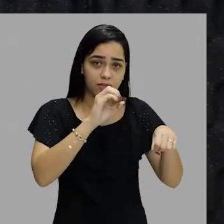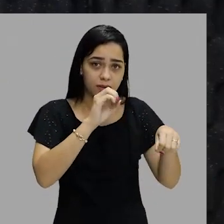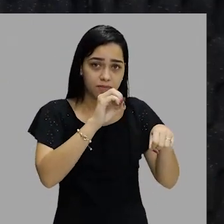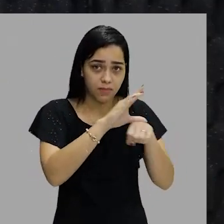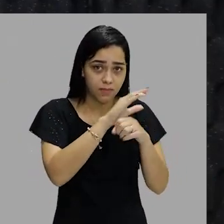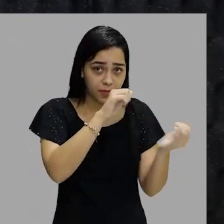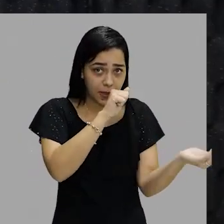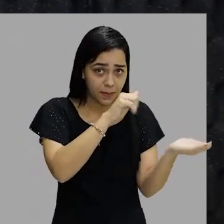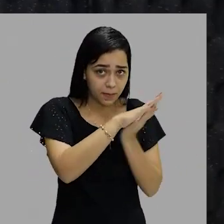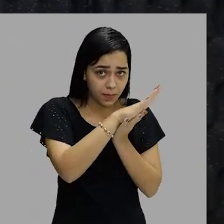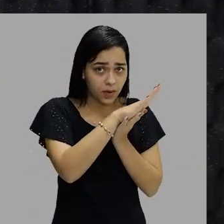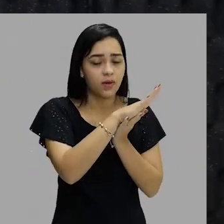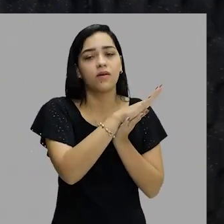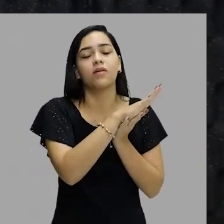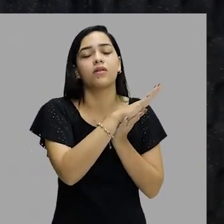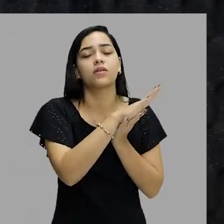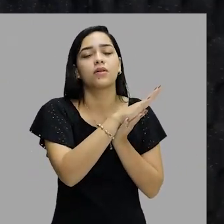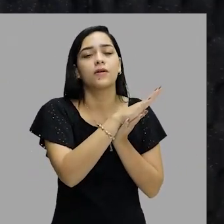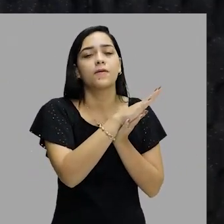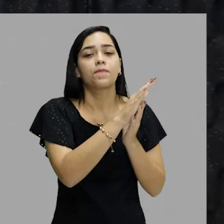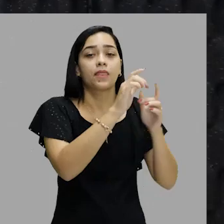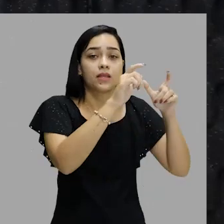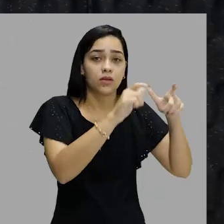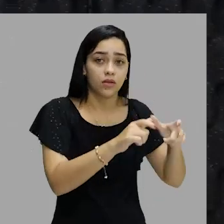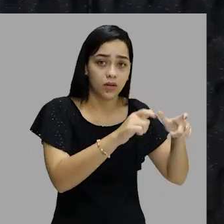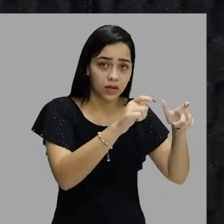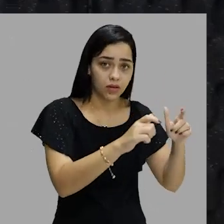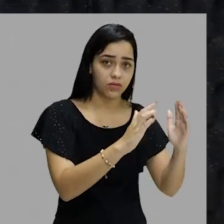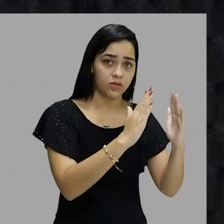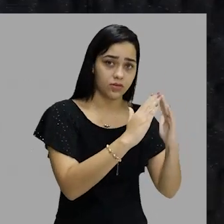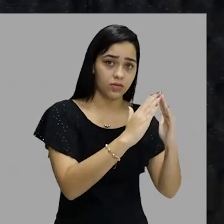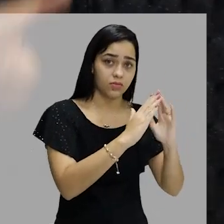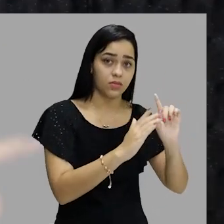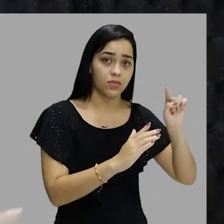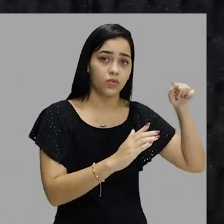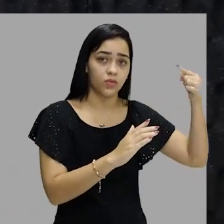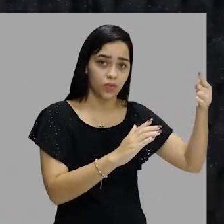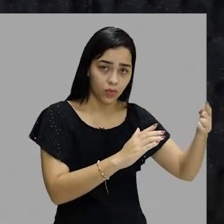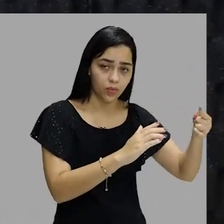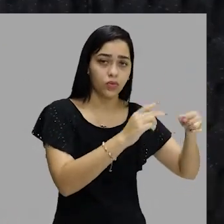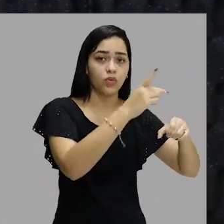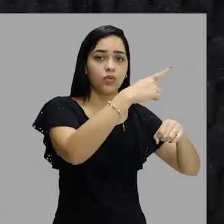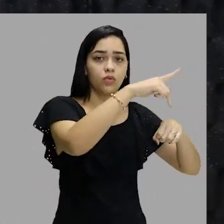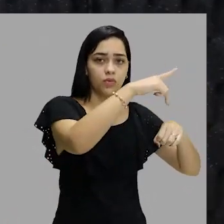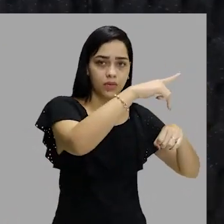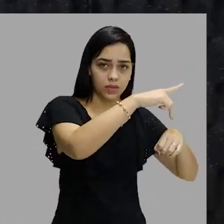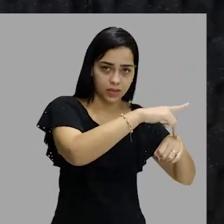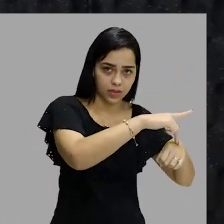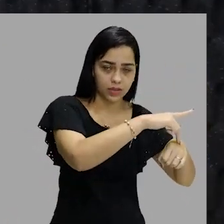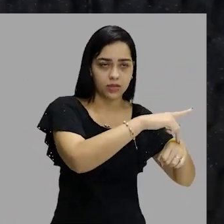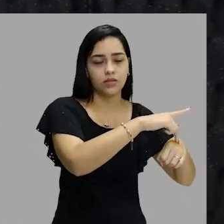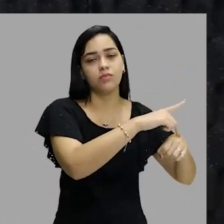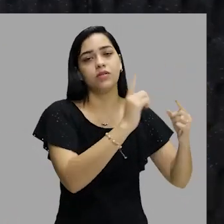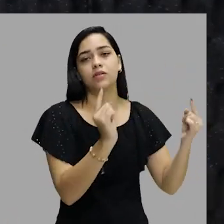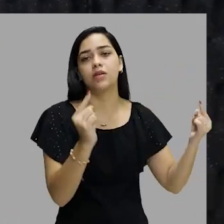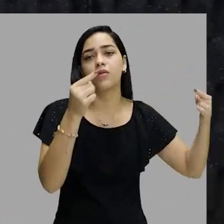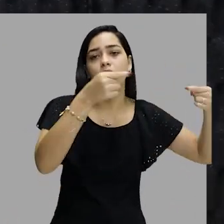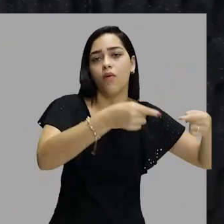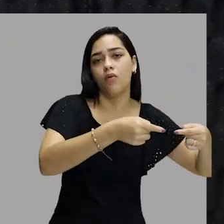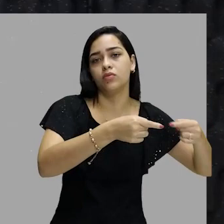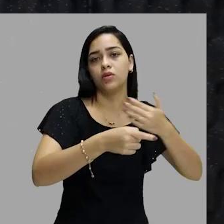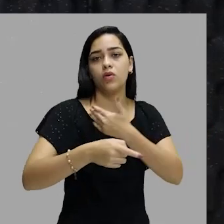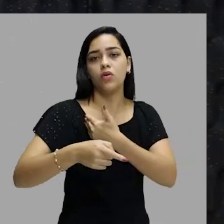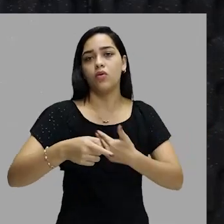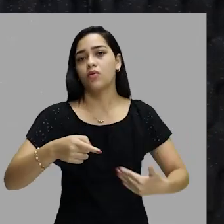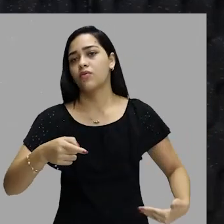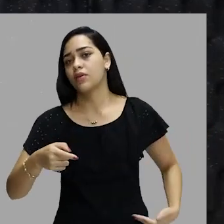ser eufêmica, foram obrigadas, não quer, forçadas a sair do Brasil por se rebelar, por